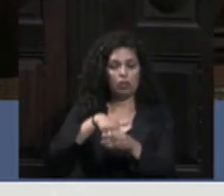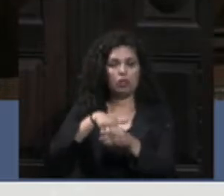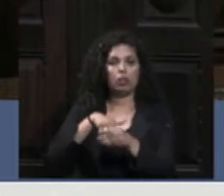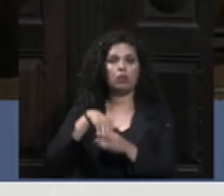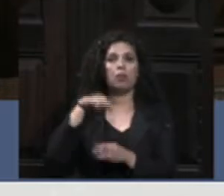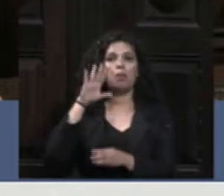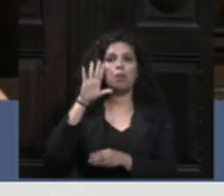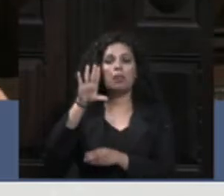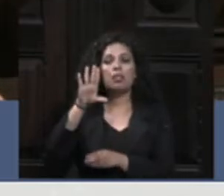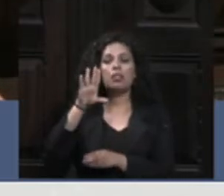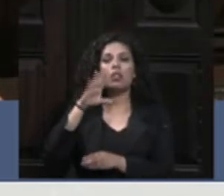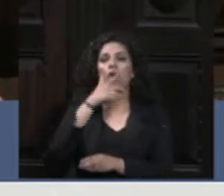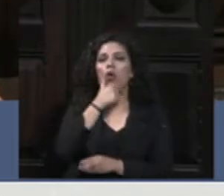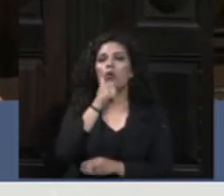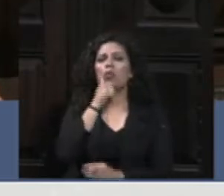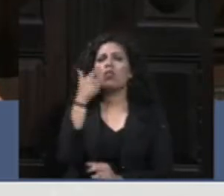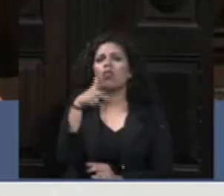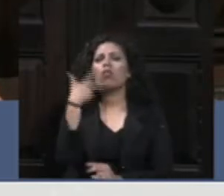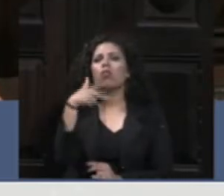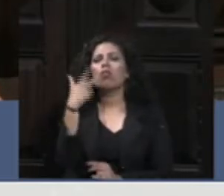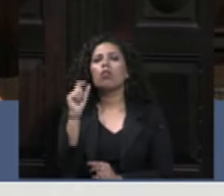ele assim dizia: